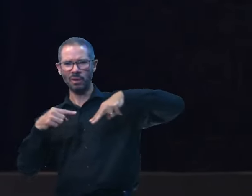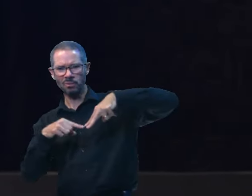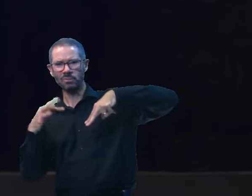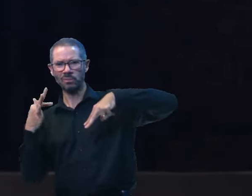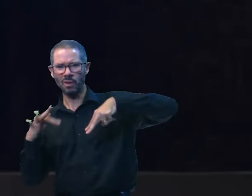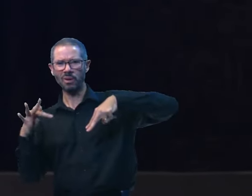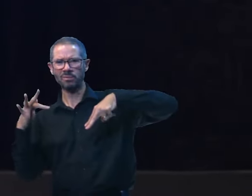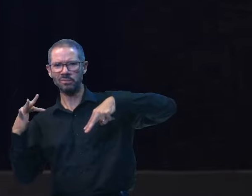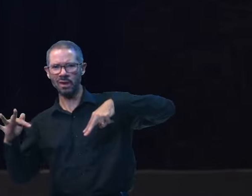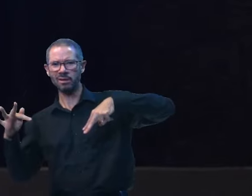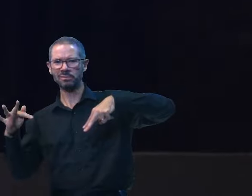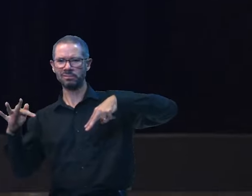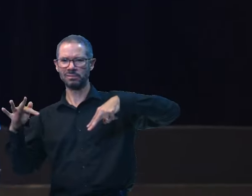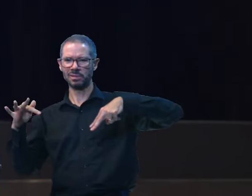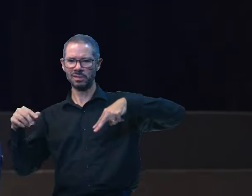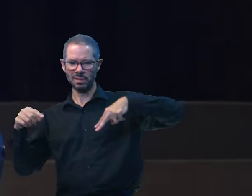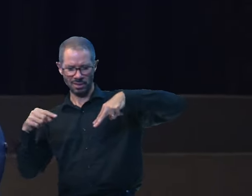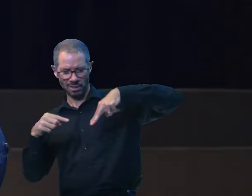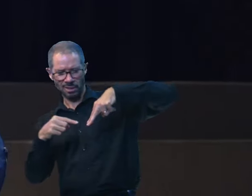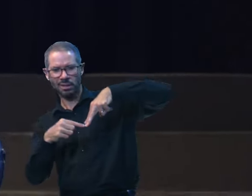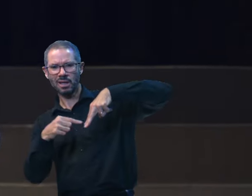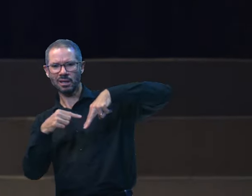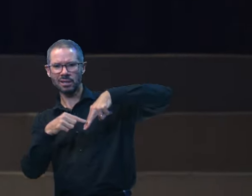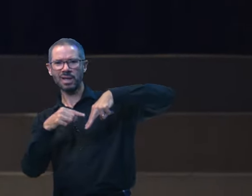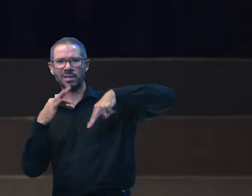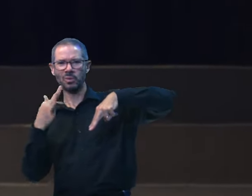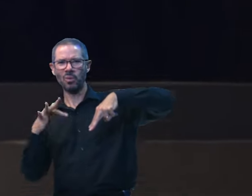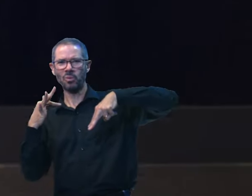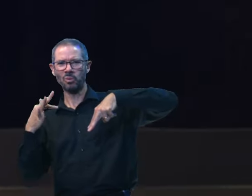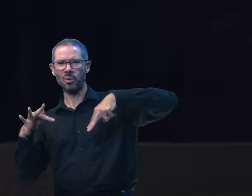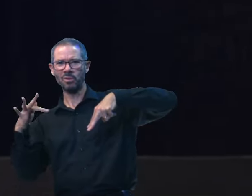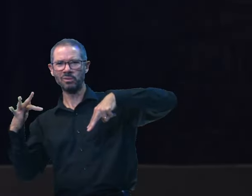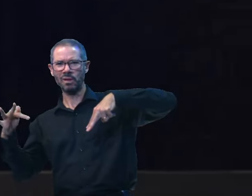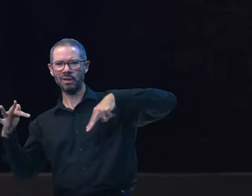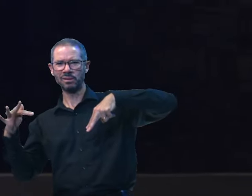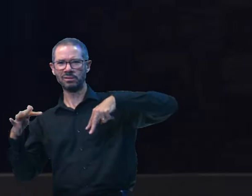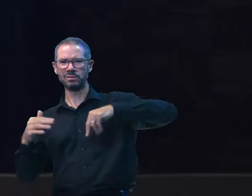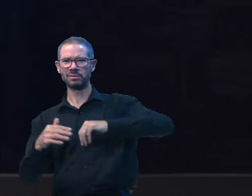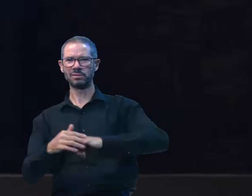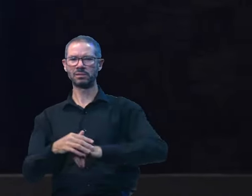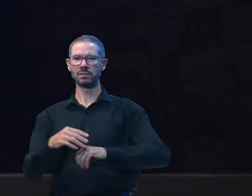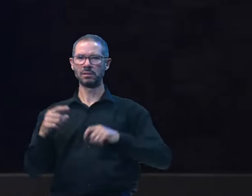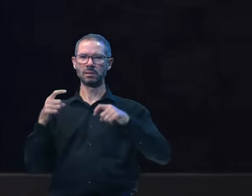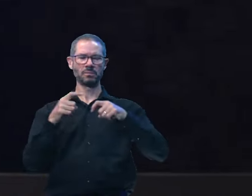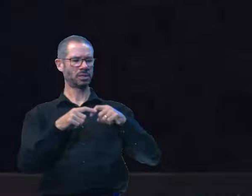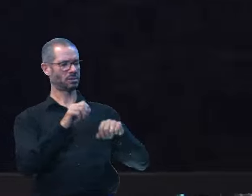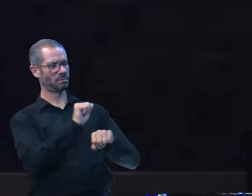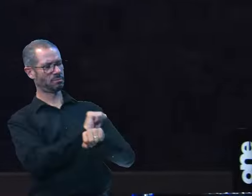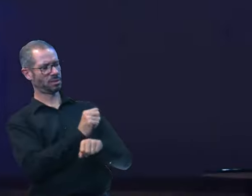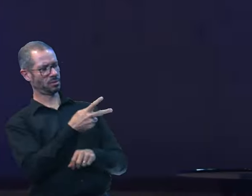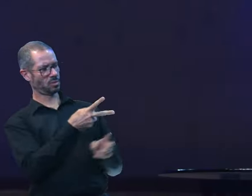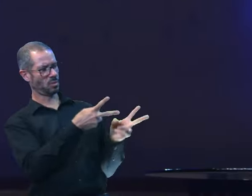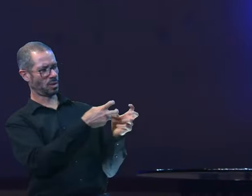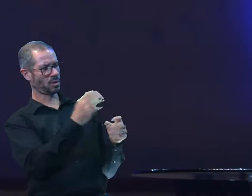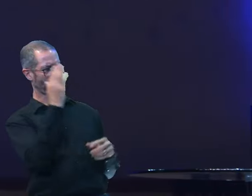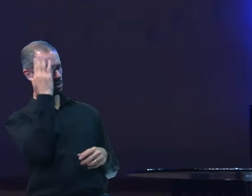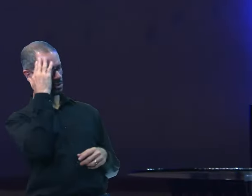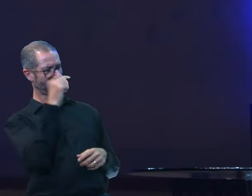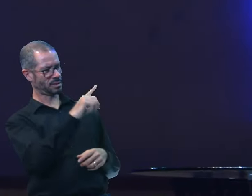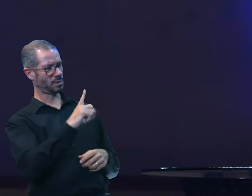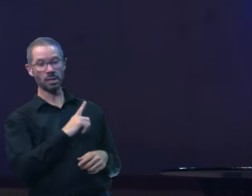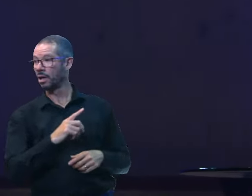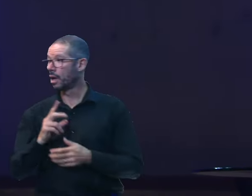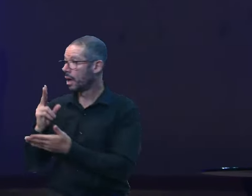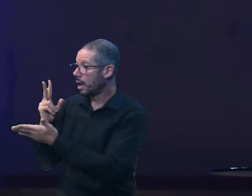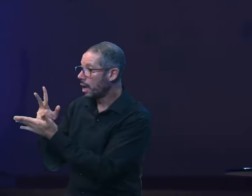Dói. Dói. Aqui, ó, dói. O médico para, olha. Já sei o que você tem. É